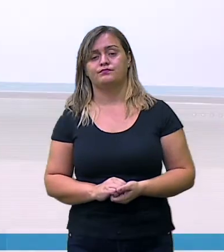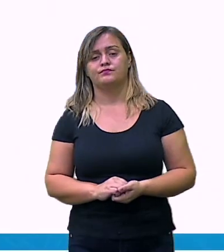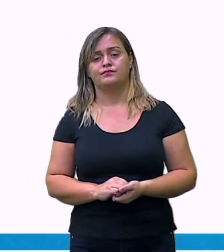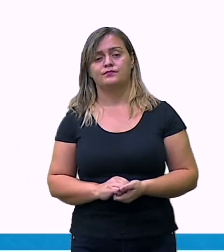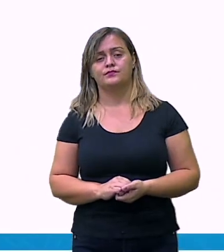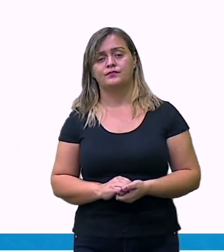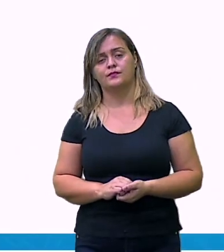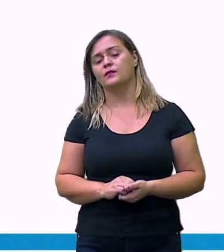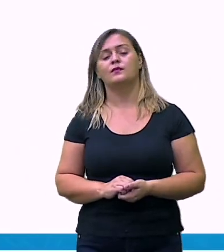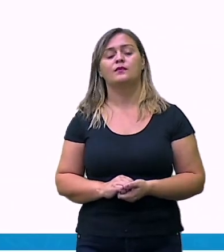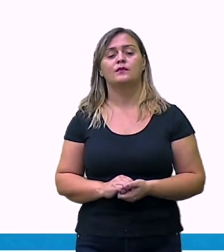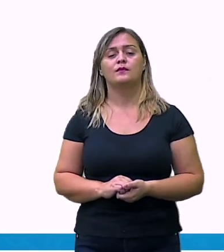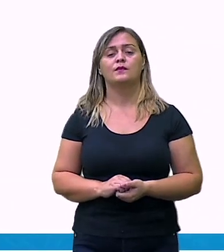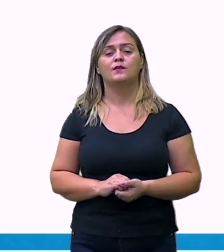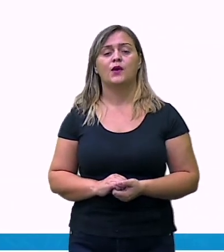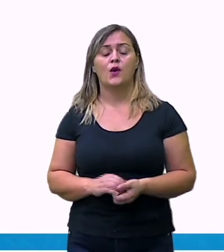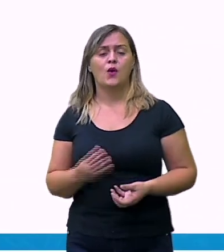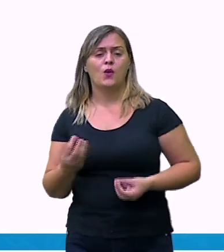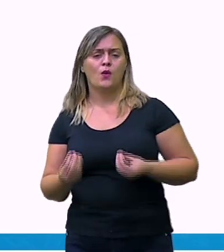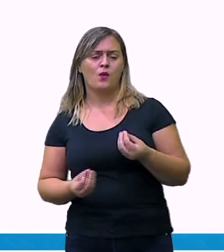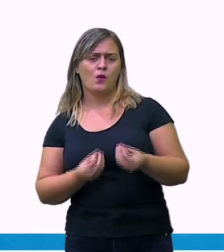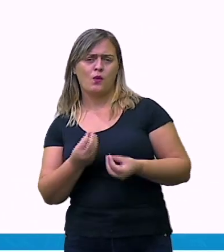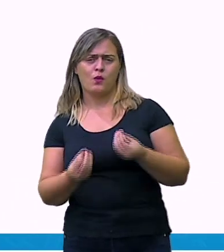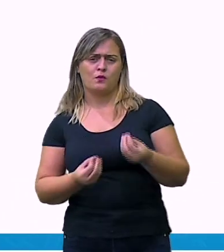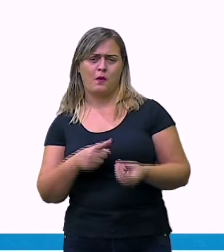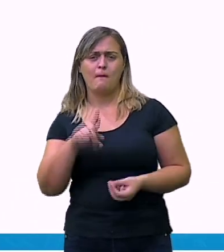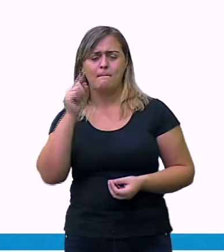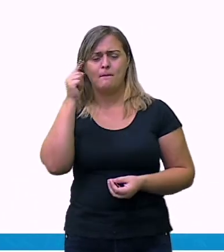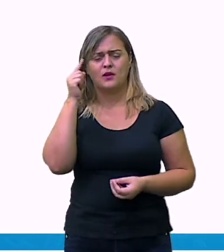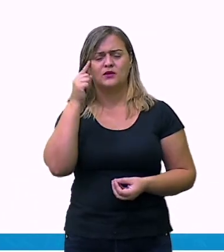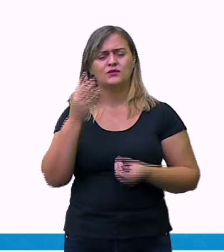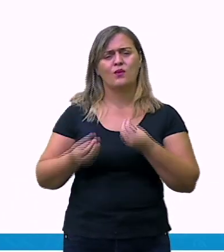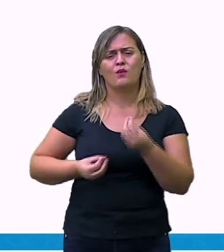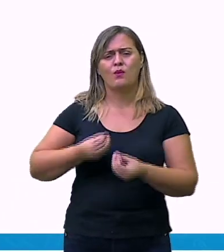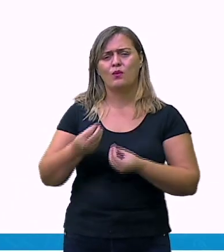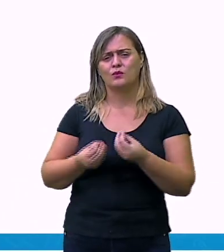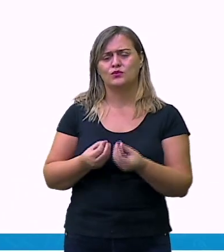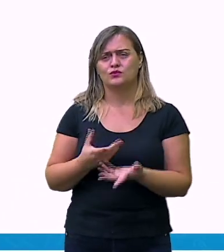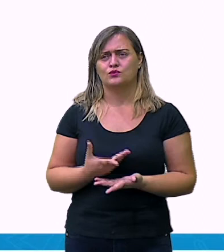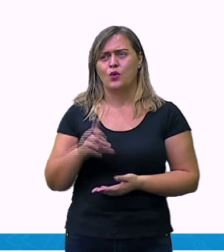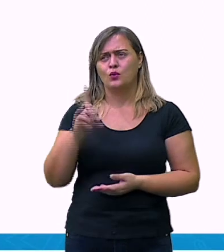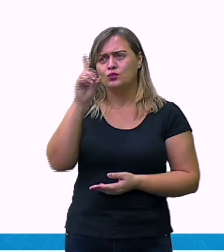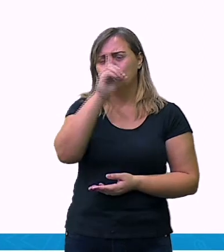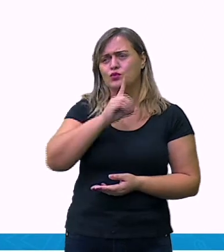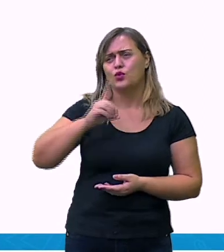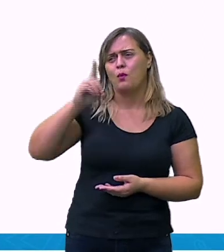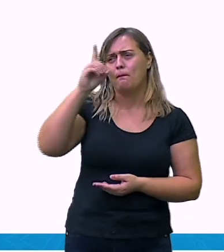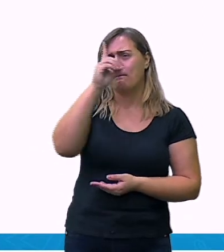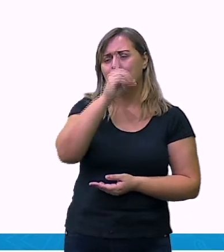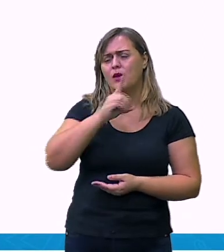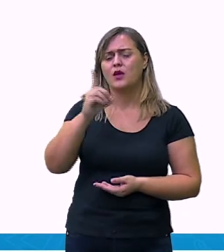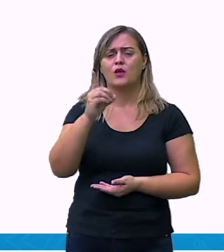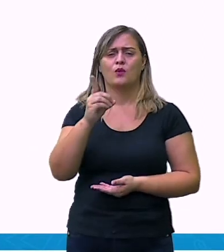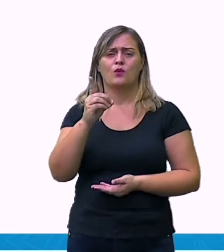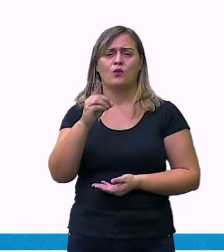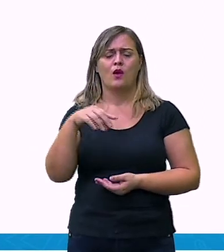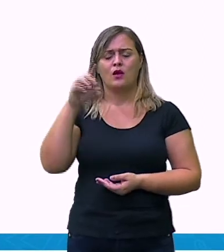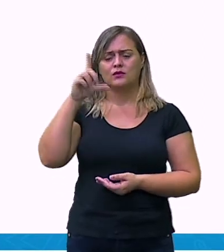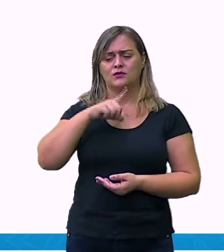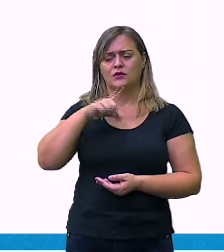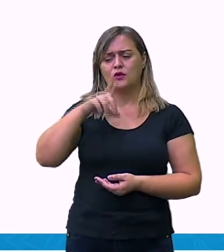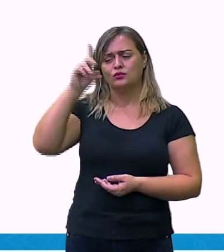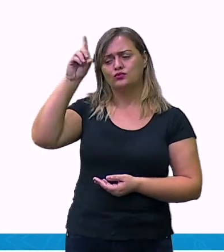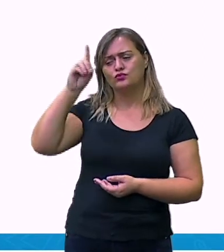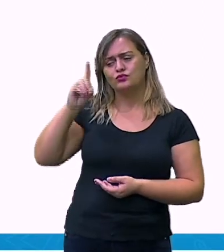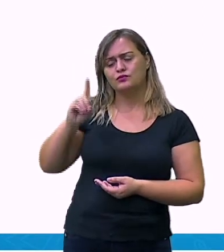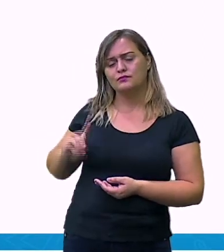Como deveria ser um domingo em que os direitos dessa criança fossem respeitados?